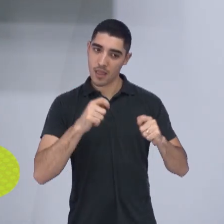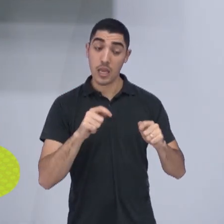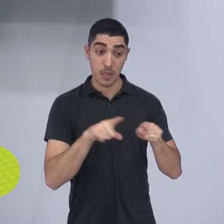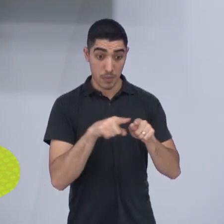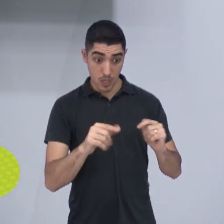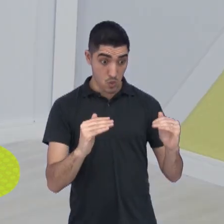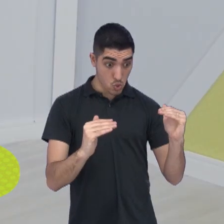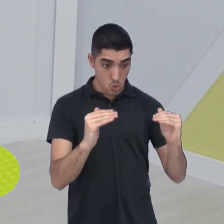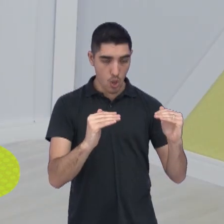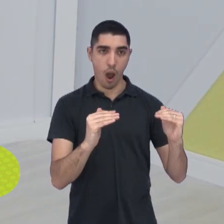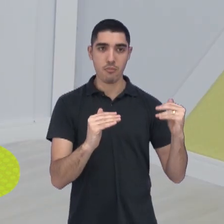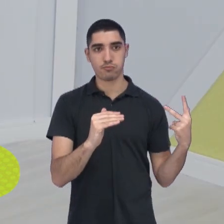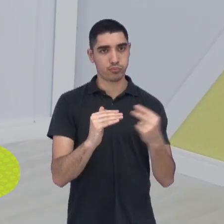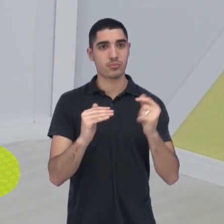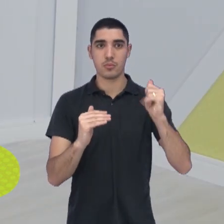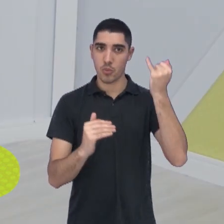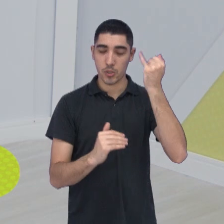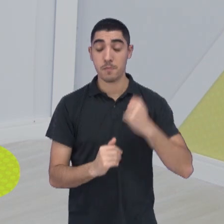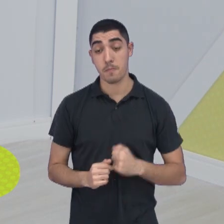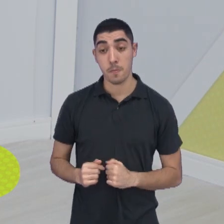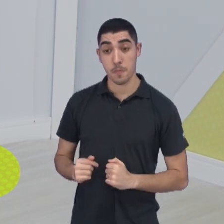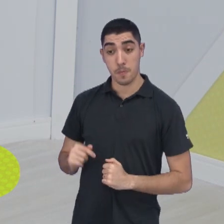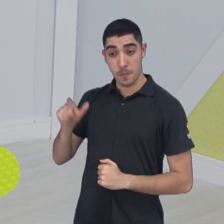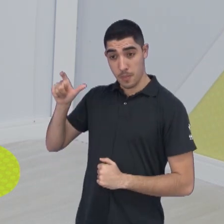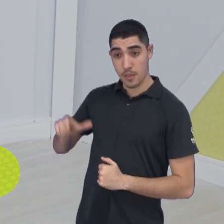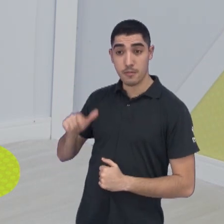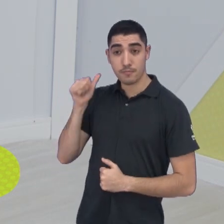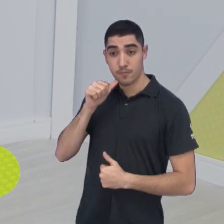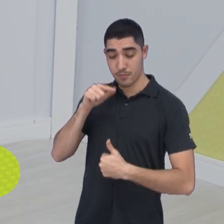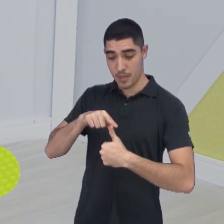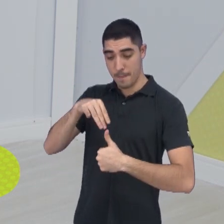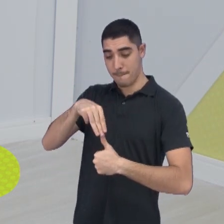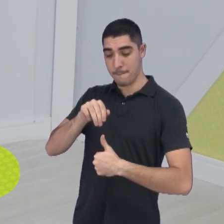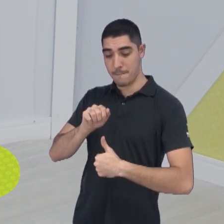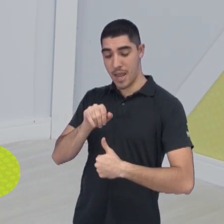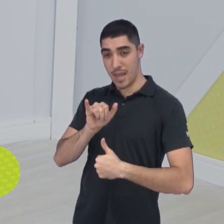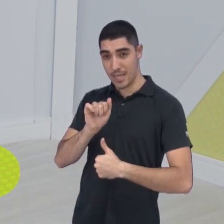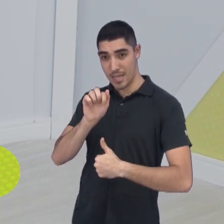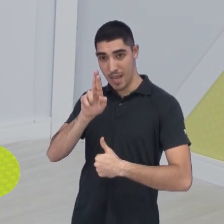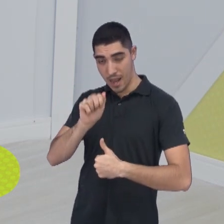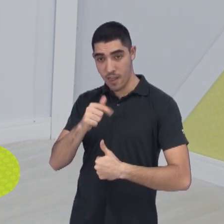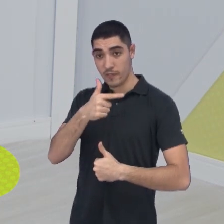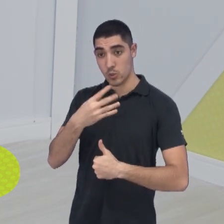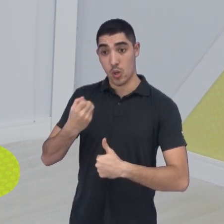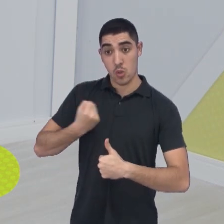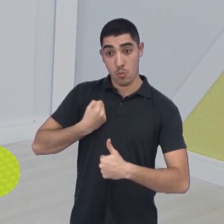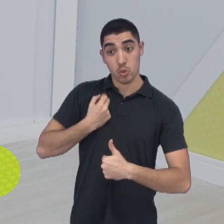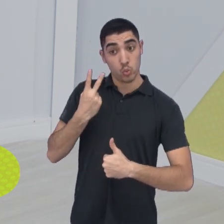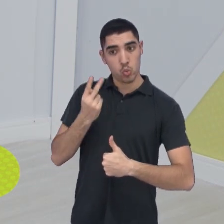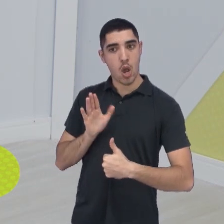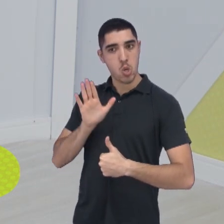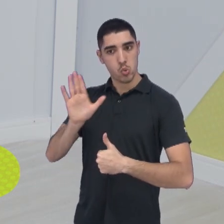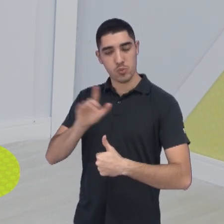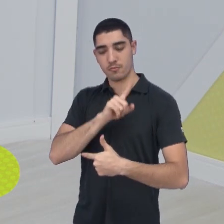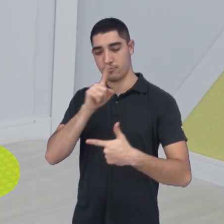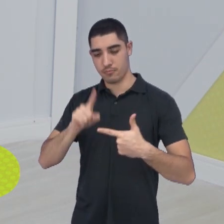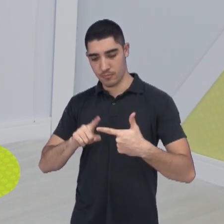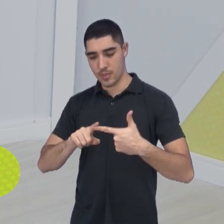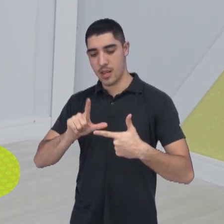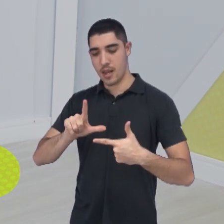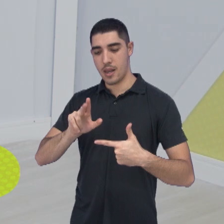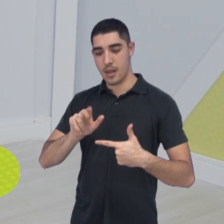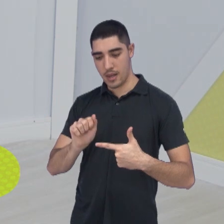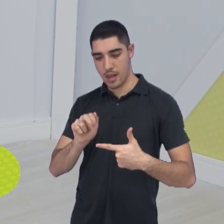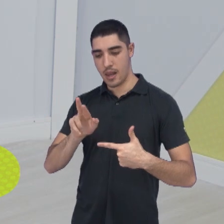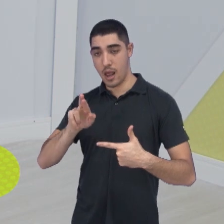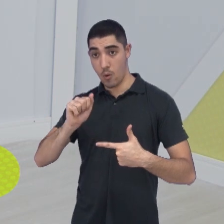é importante vencer. Destaque da equipe do São José na partida foi a Maiara, 24 pontos, 4 rebotes e 2 assistências para ela, seguido pela Laura,